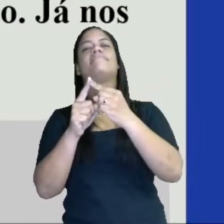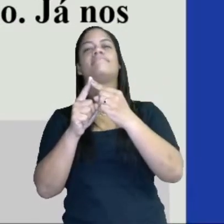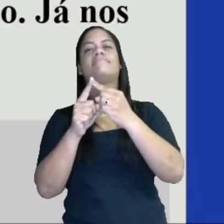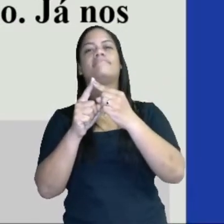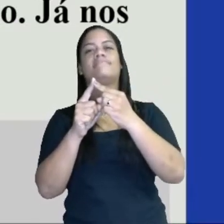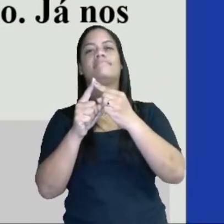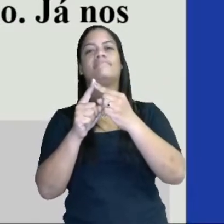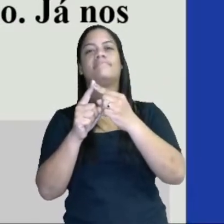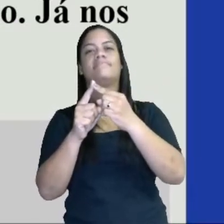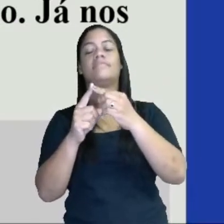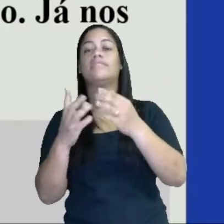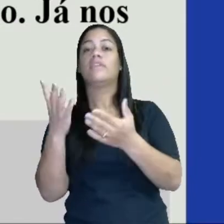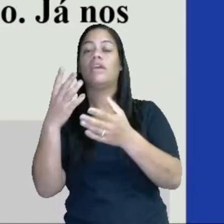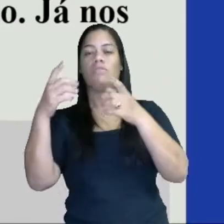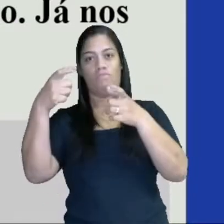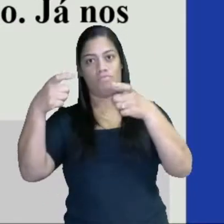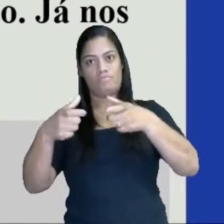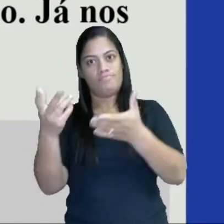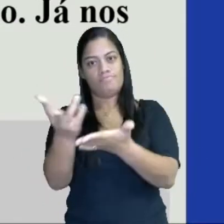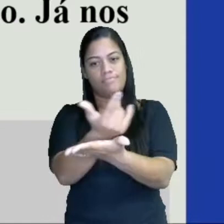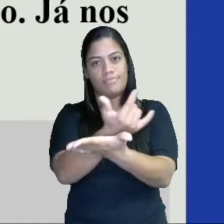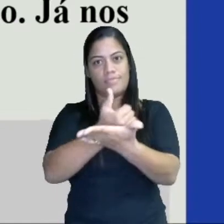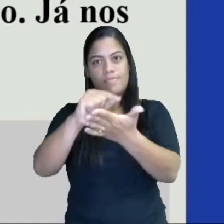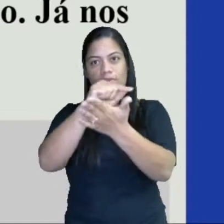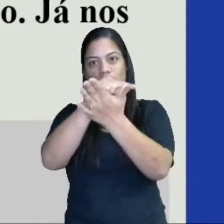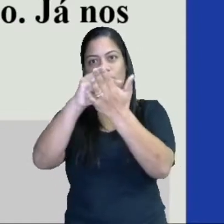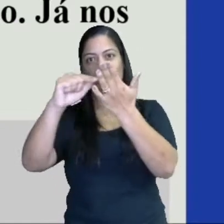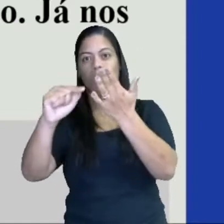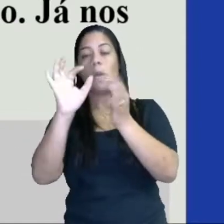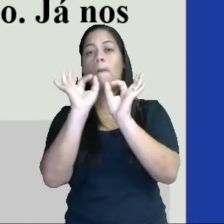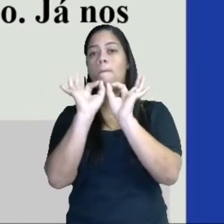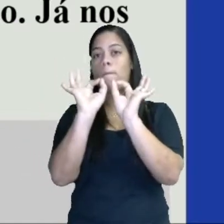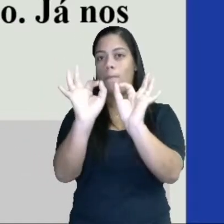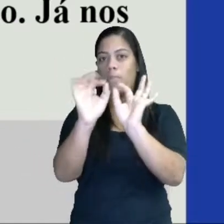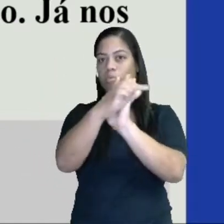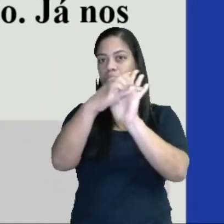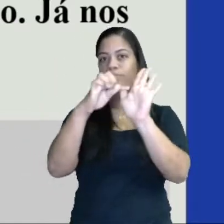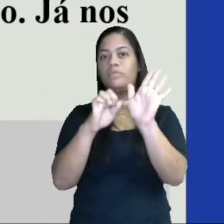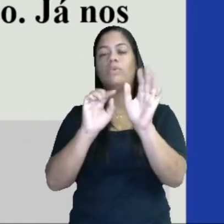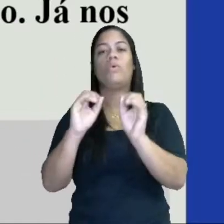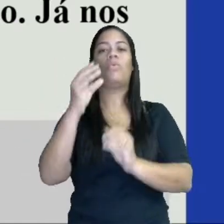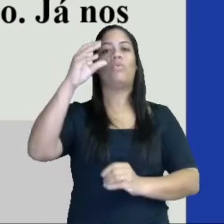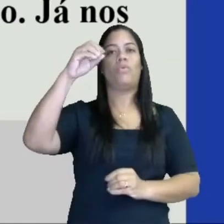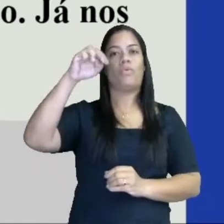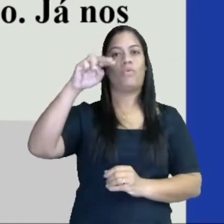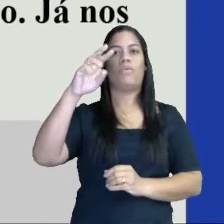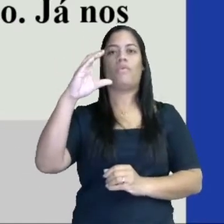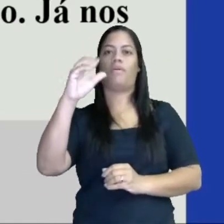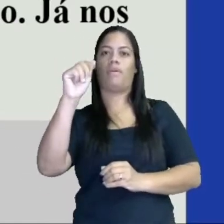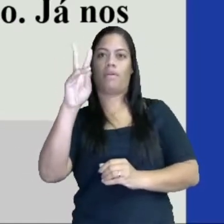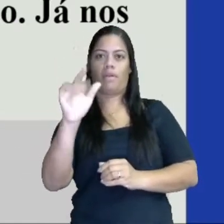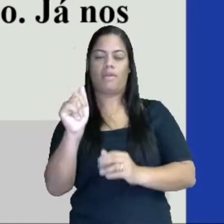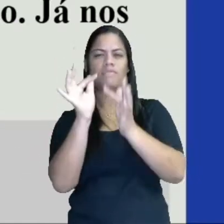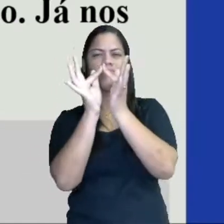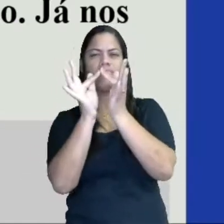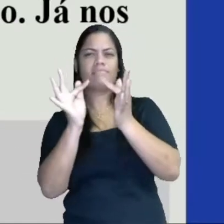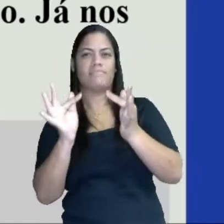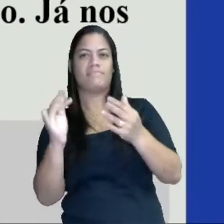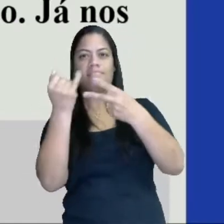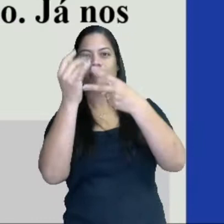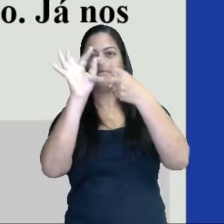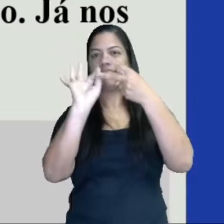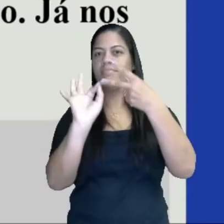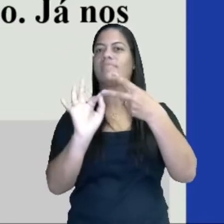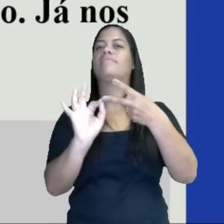chamada de região poligonal. Essa região pode ser convexa ou côncava. Os polígonos simples são chamados